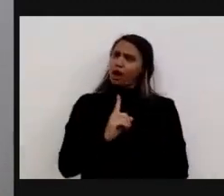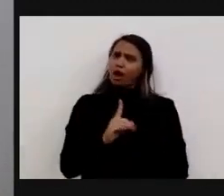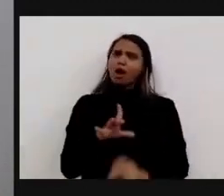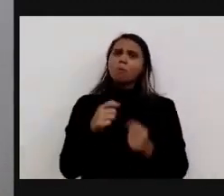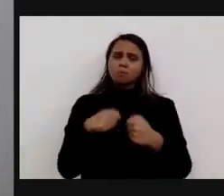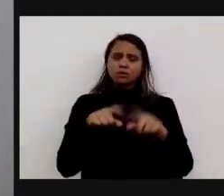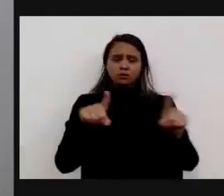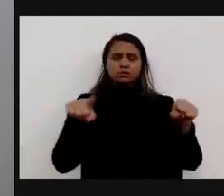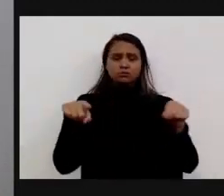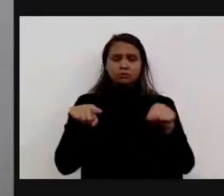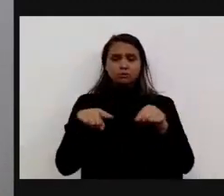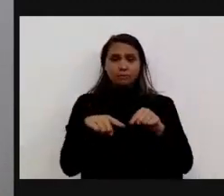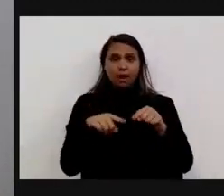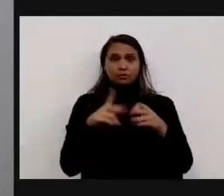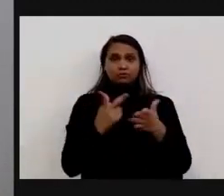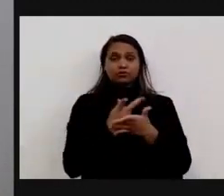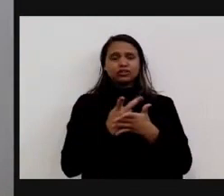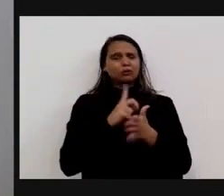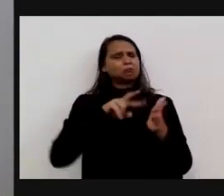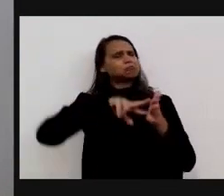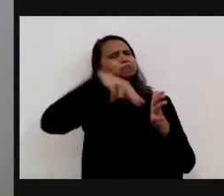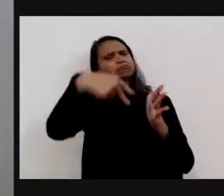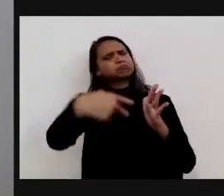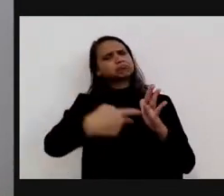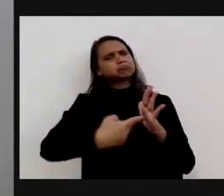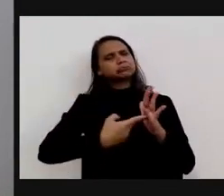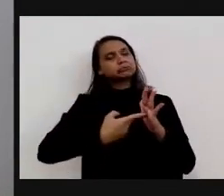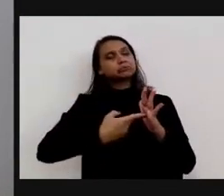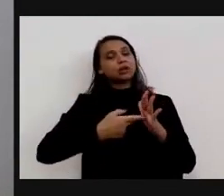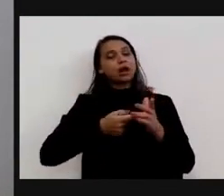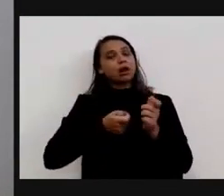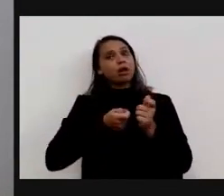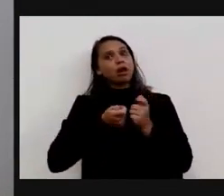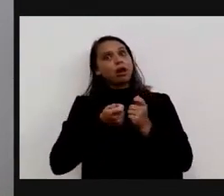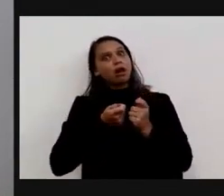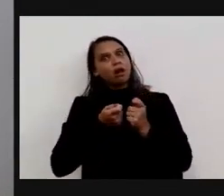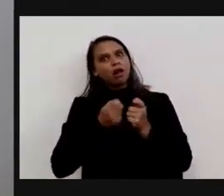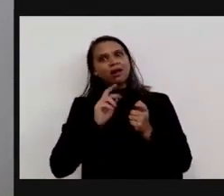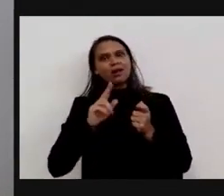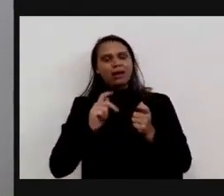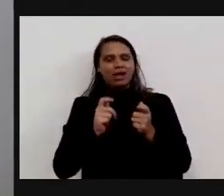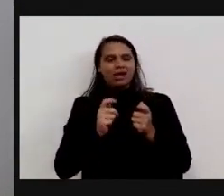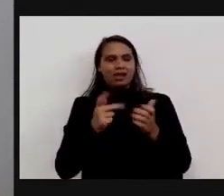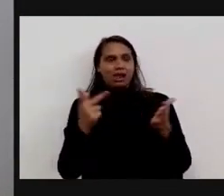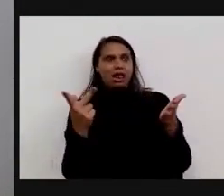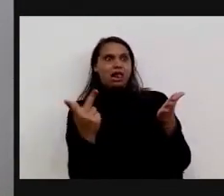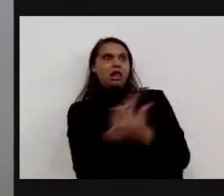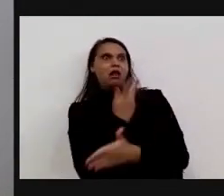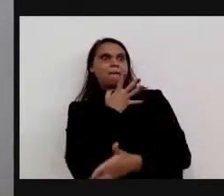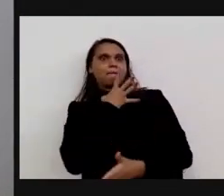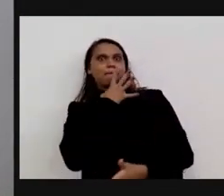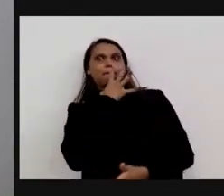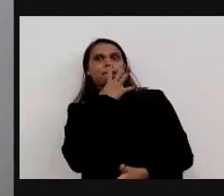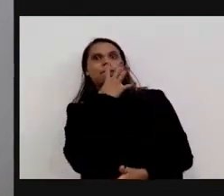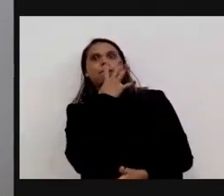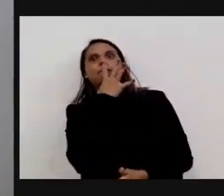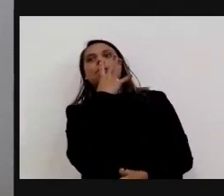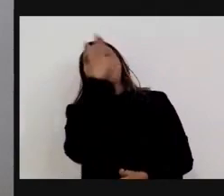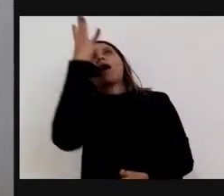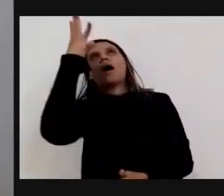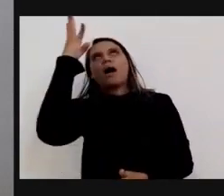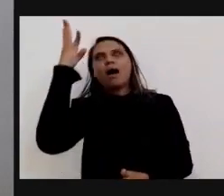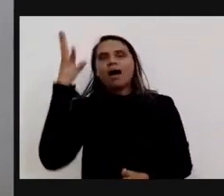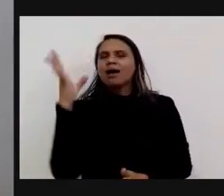o que que são os espaços de erro que a gente fala são espaços controlados então a gente não vai errar grande Ah vamos soltar uma nova